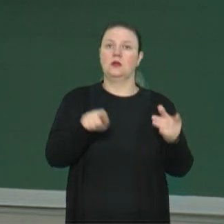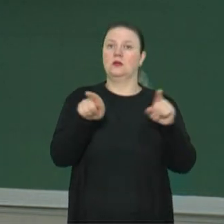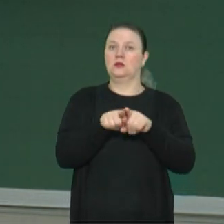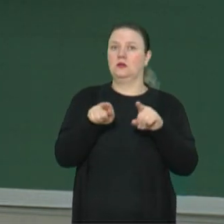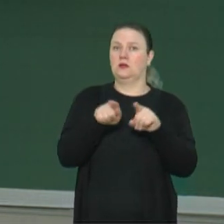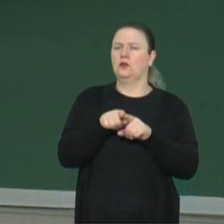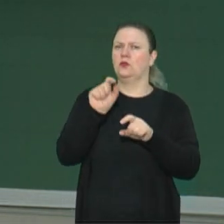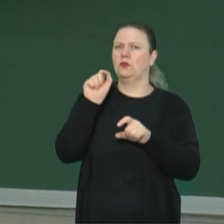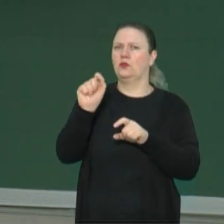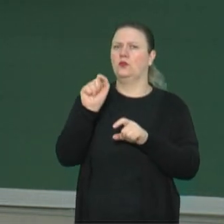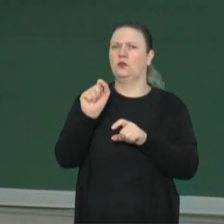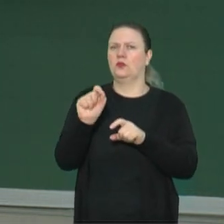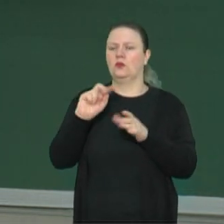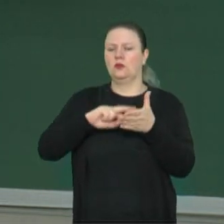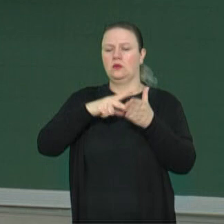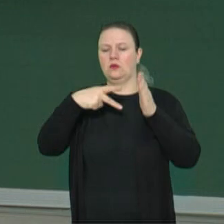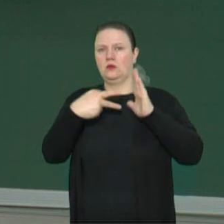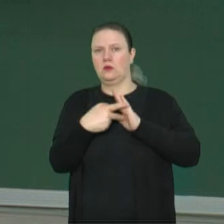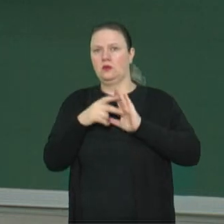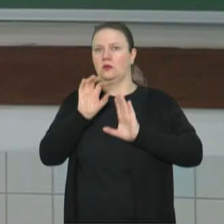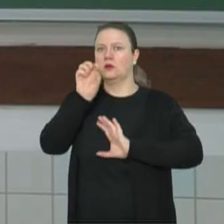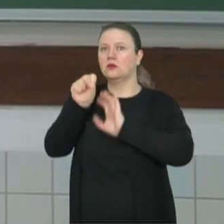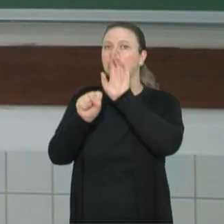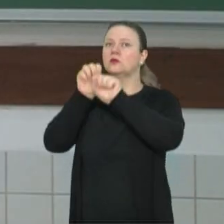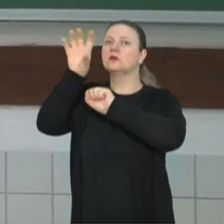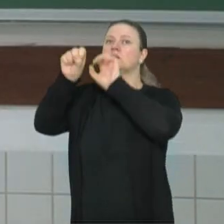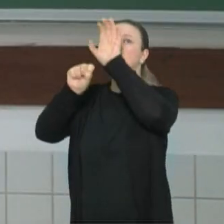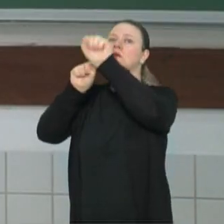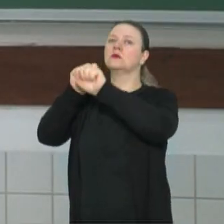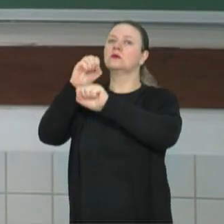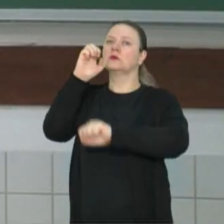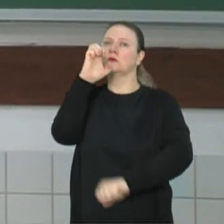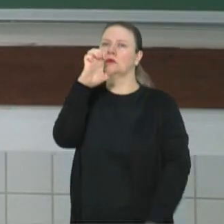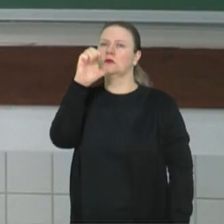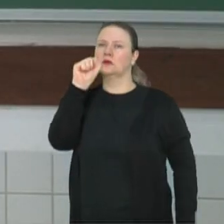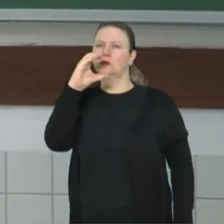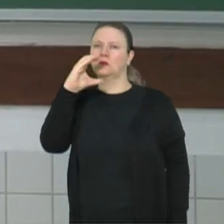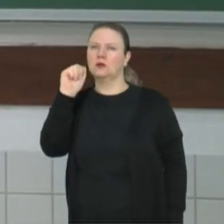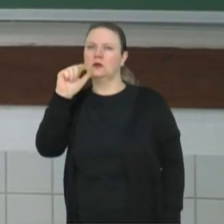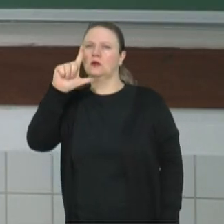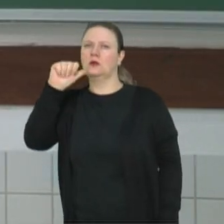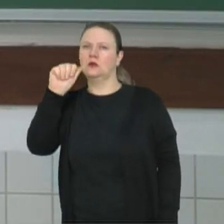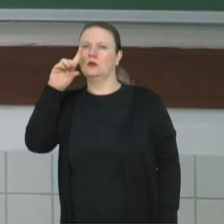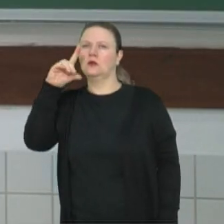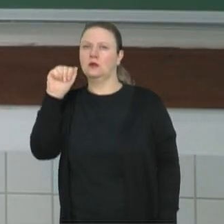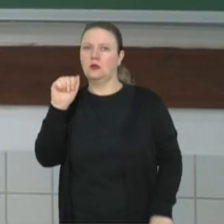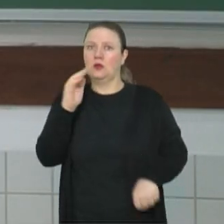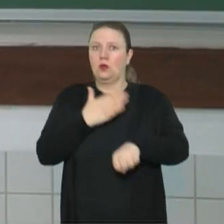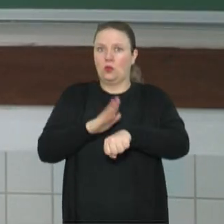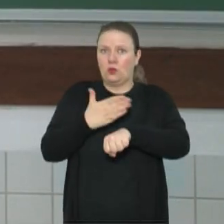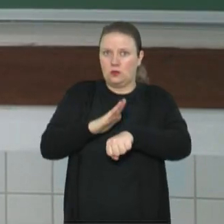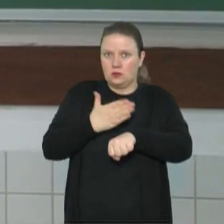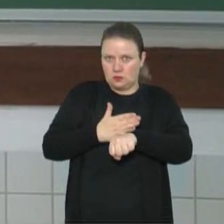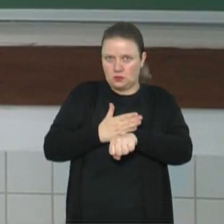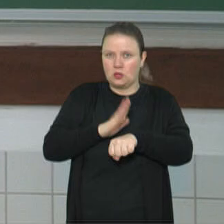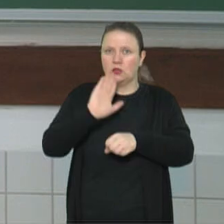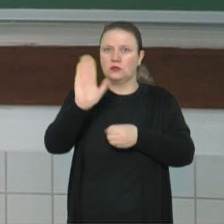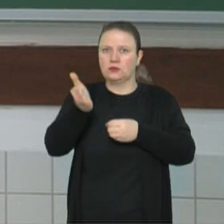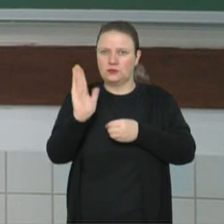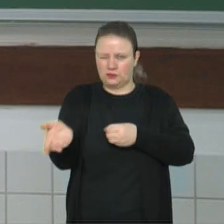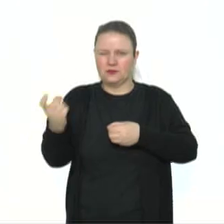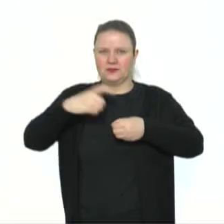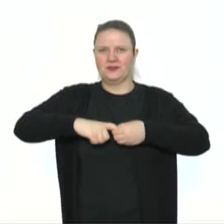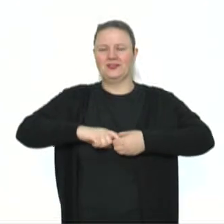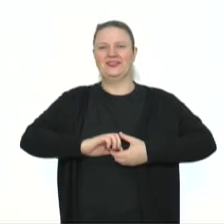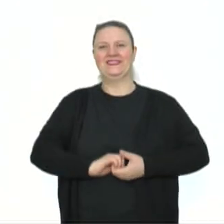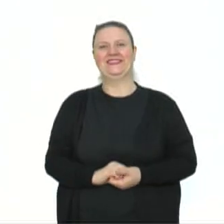vão fazer o quê? Definir escalada. Então, vamos definir o que é escalada. Vocês vão ter um tempinho para realizar essa atividade, já voltamos também.